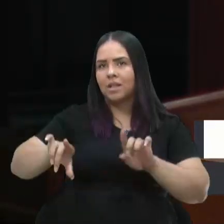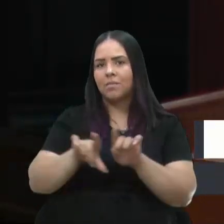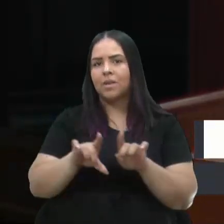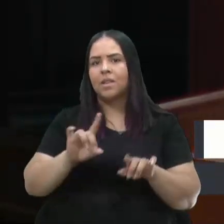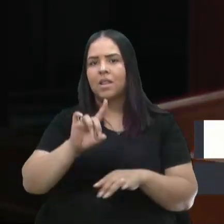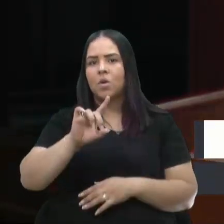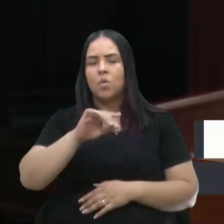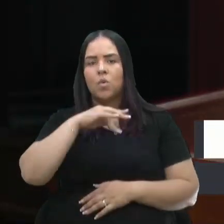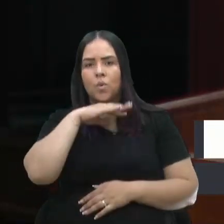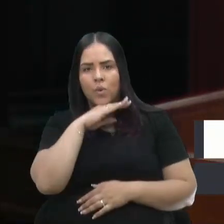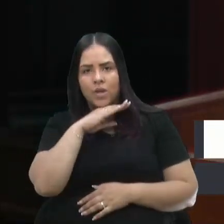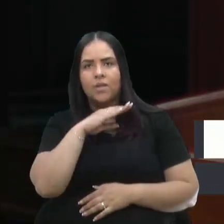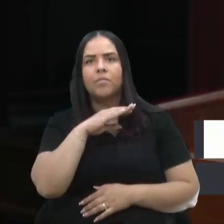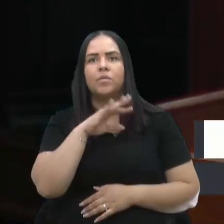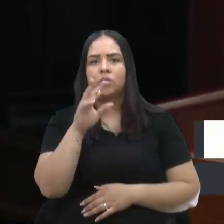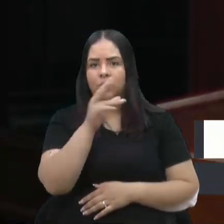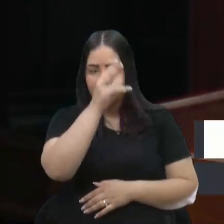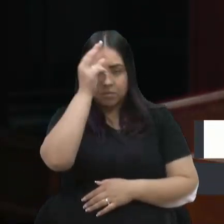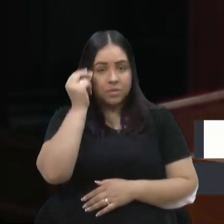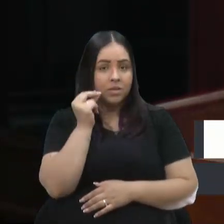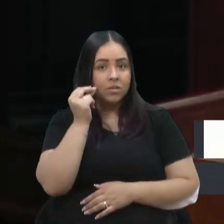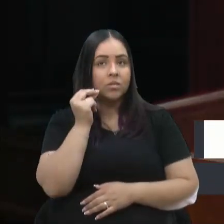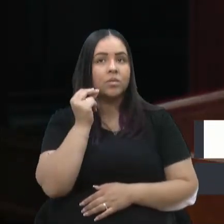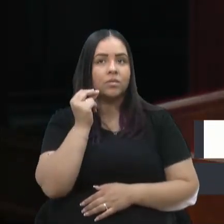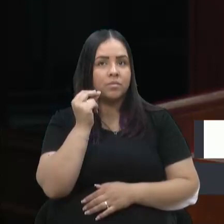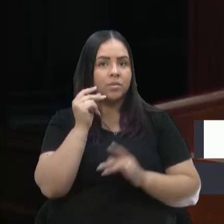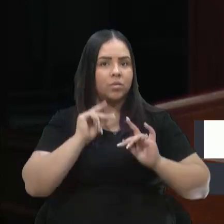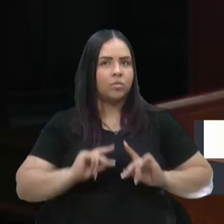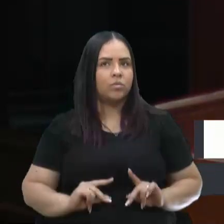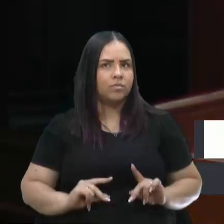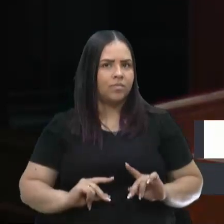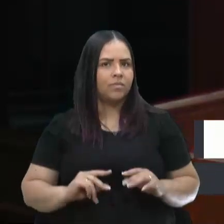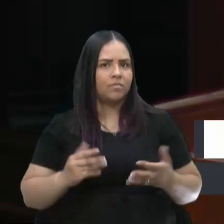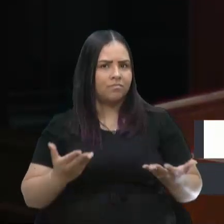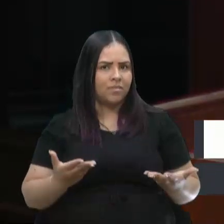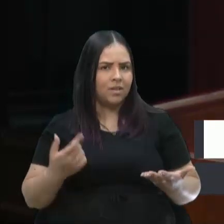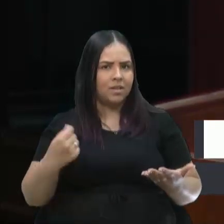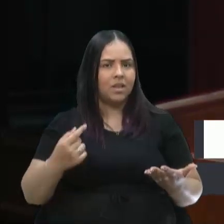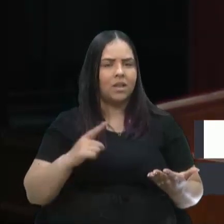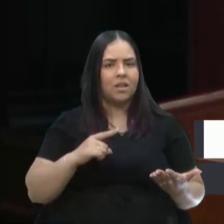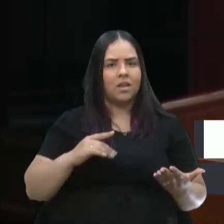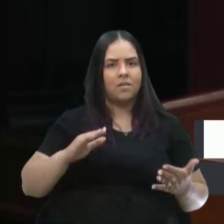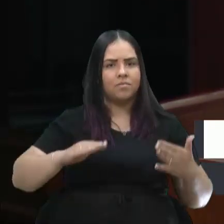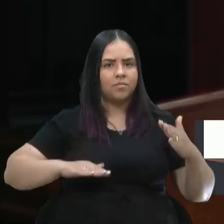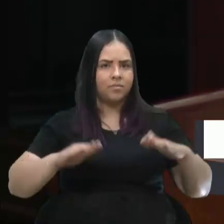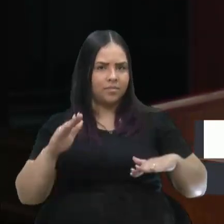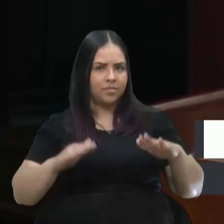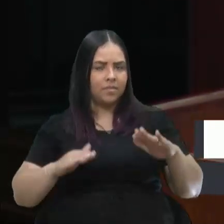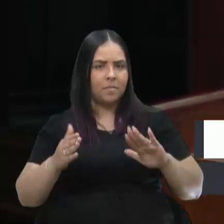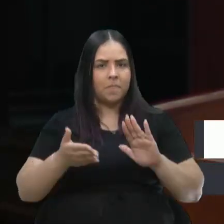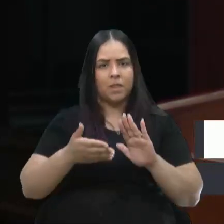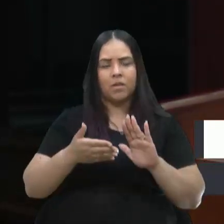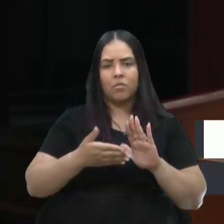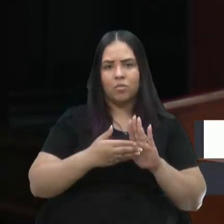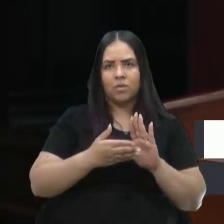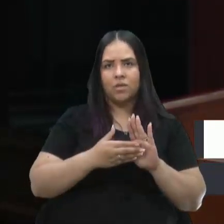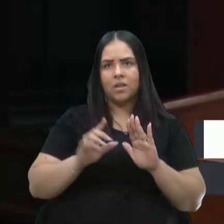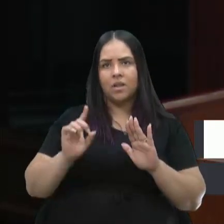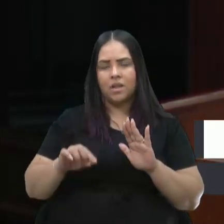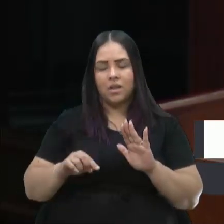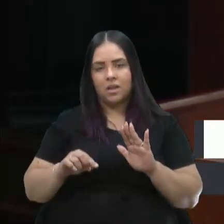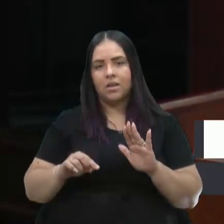fique ruim para o município, para os munícipes. É chegar no meio termo, e essa proposta, ela é um meio termo.